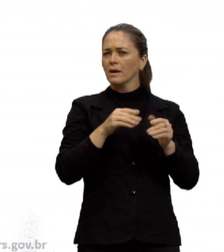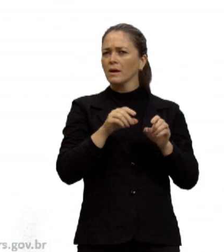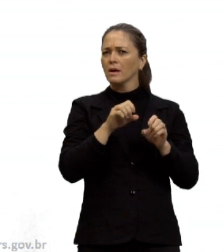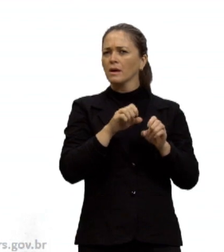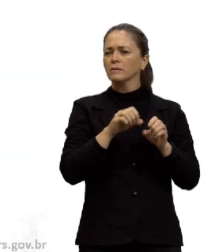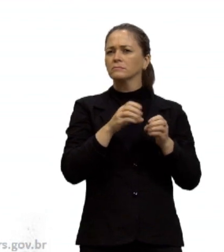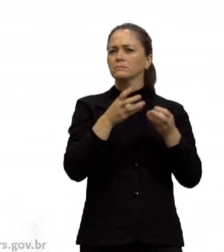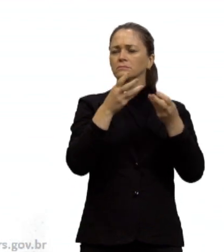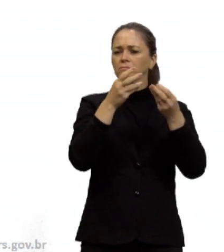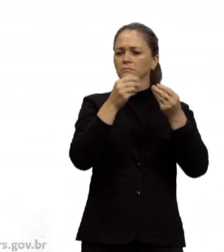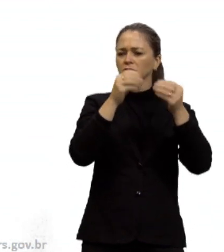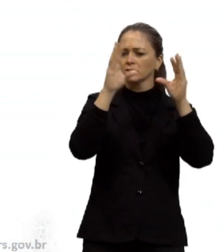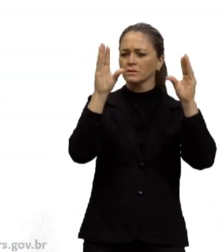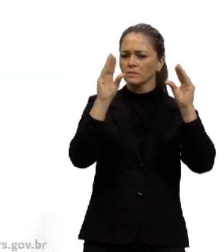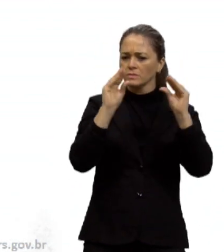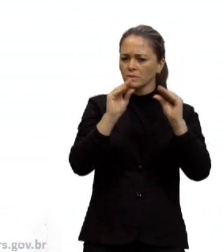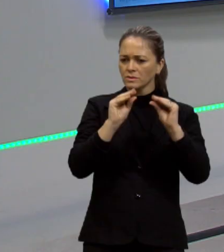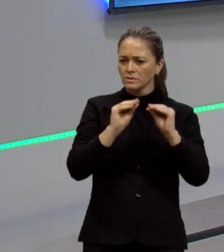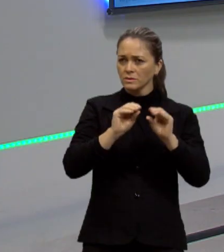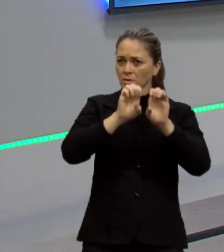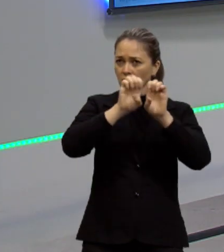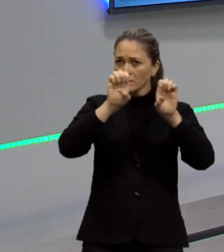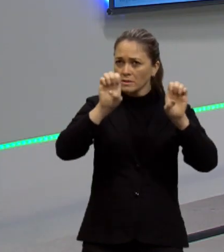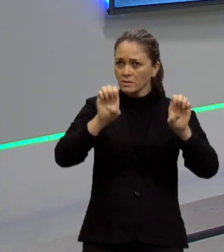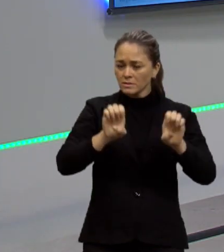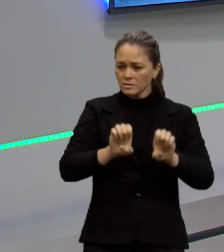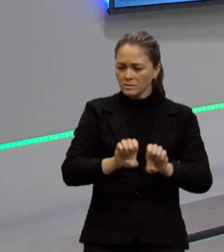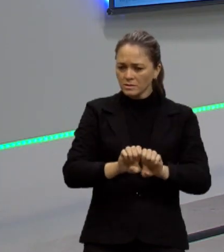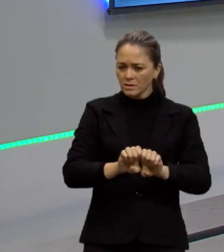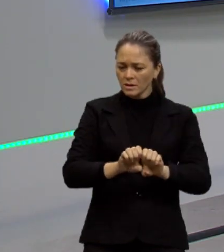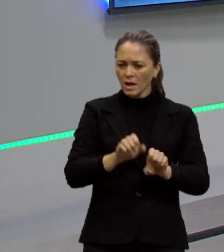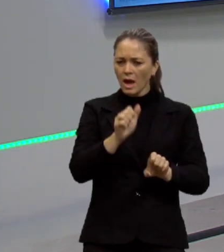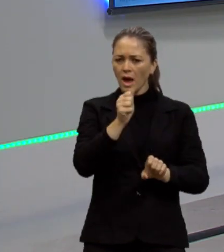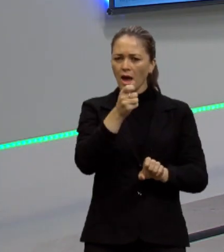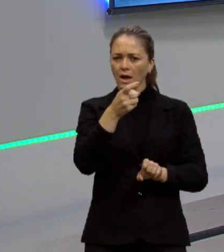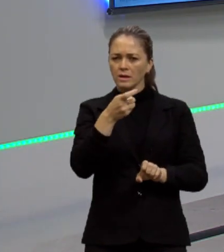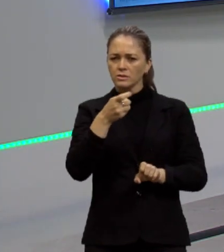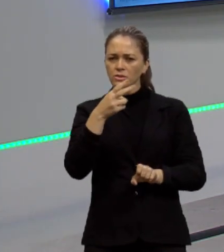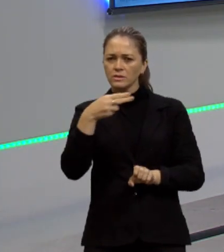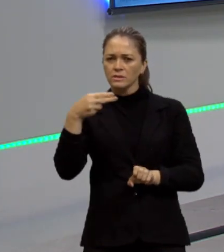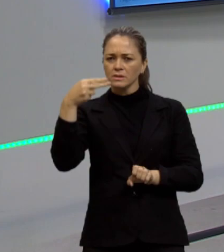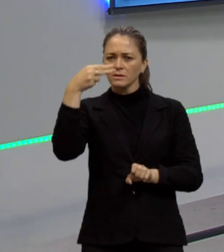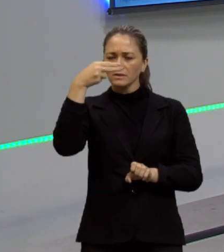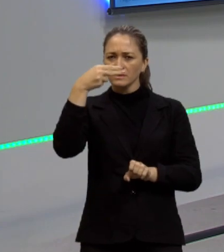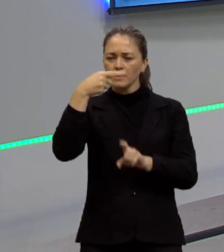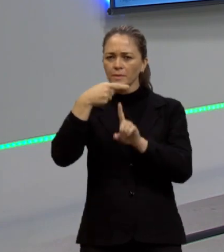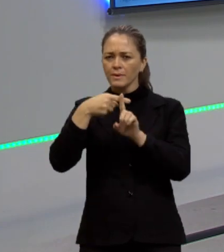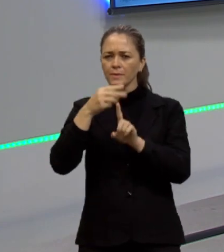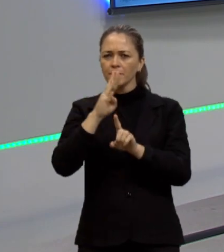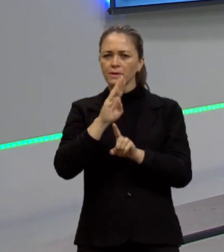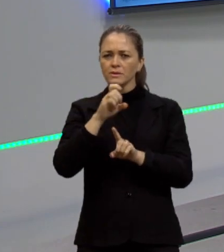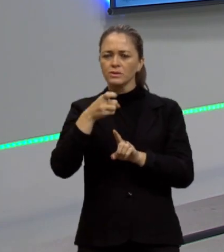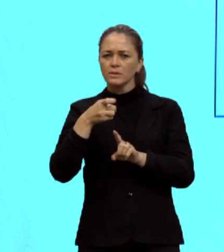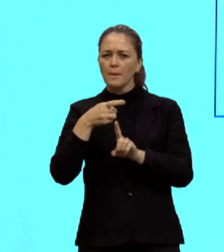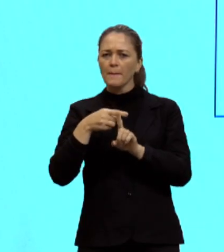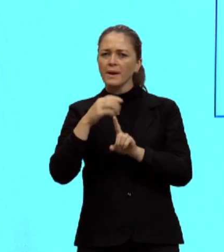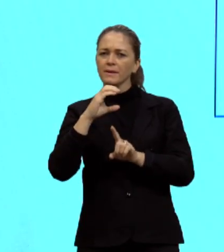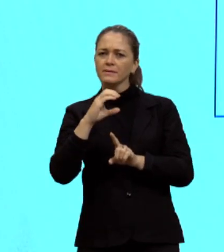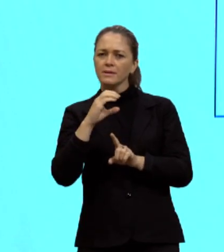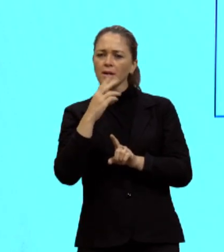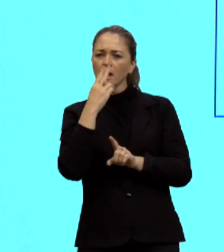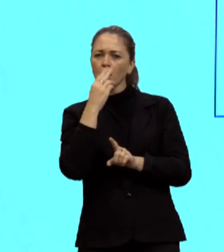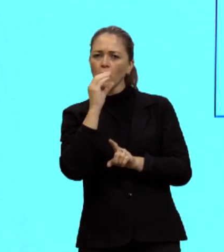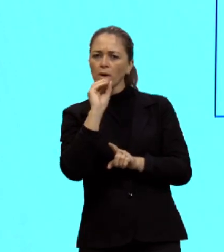consigo reduzir nesse formato de ax ao quadrado mais bx mais c igual a